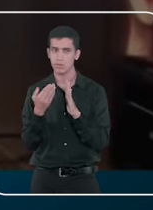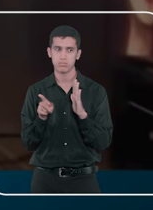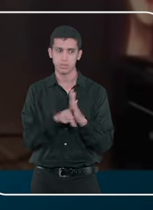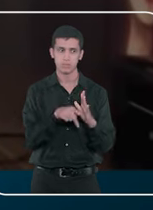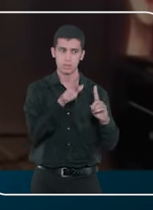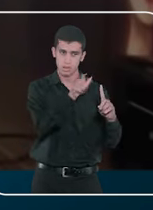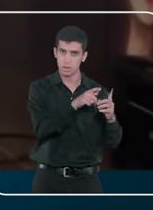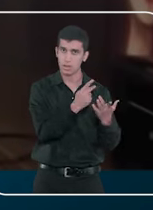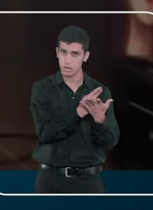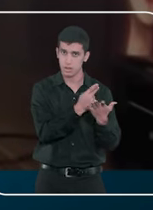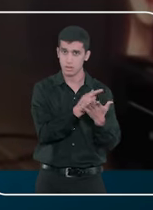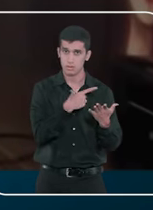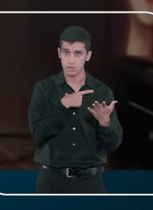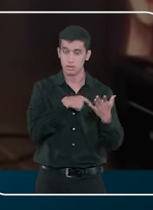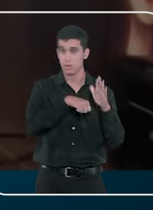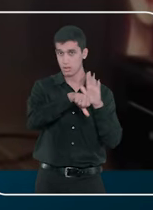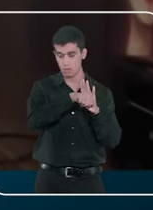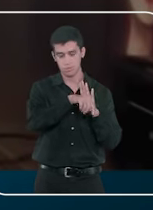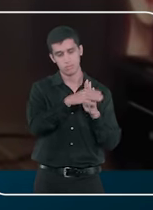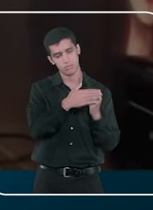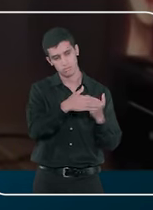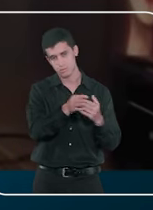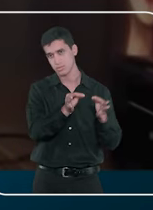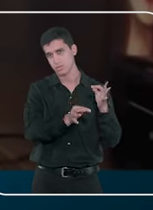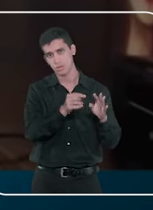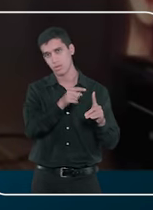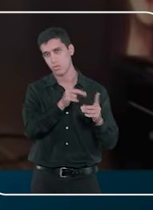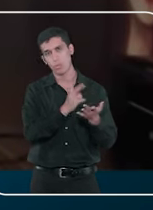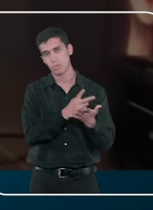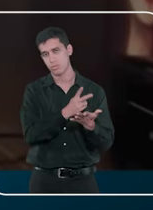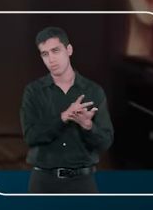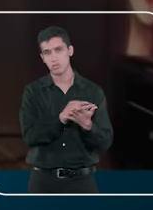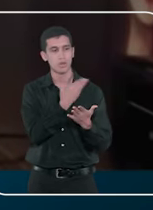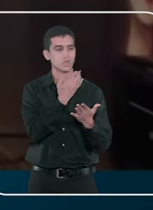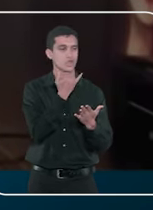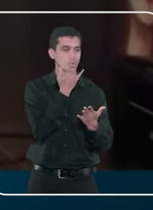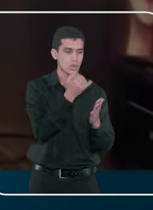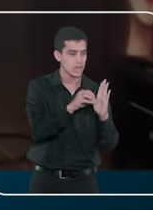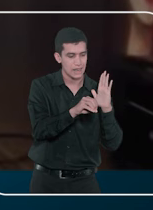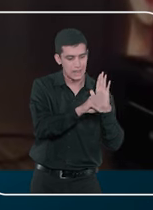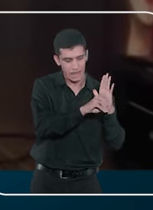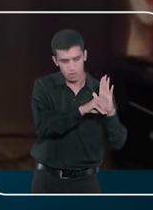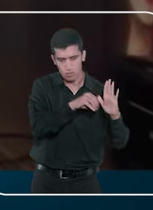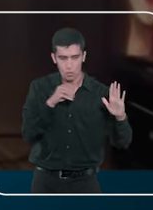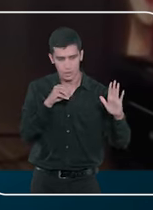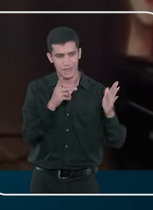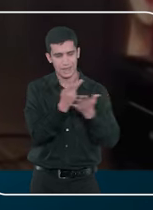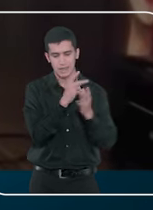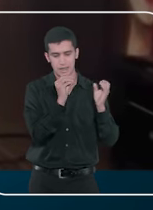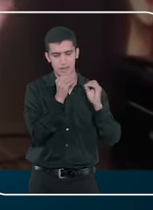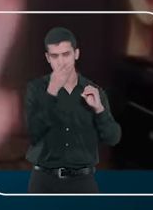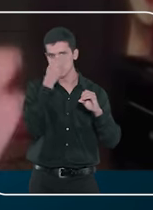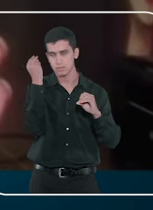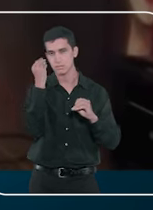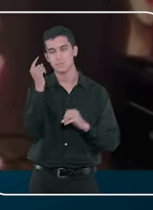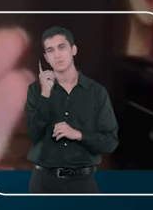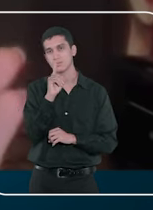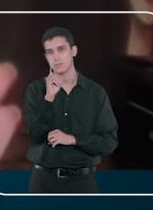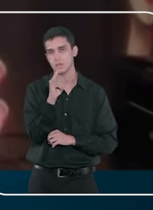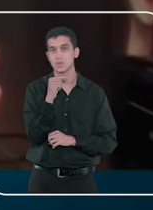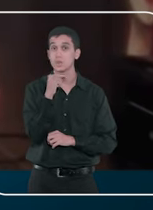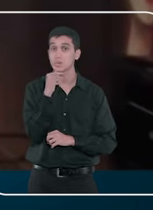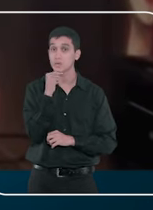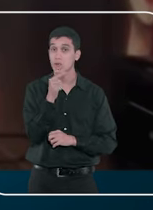práticas delitivas por ele perpetradas. Então, não há aqui uma possibilidade, como eu disse,